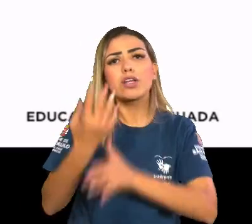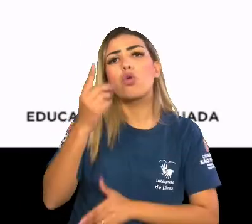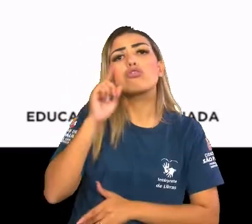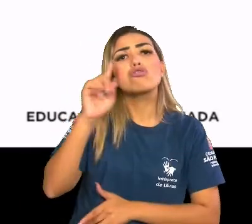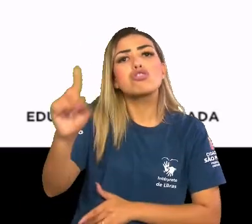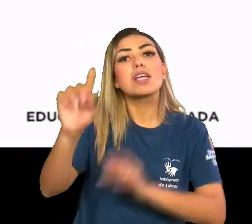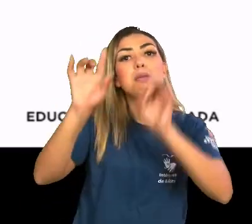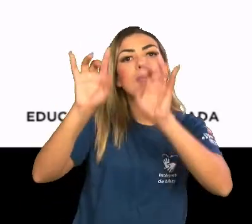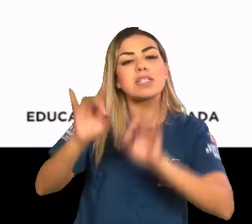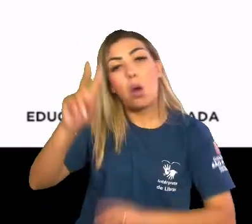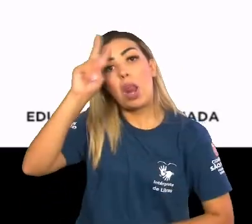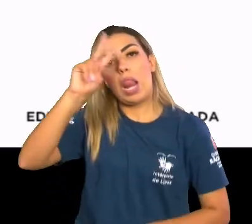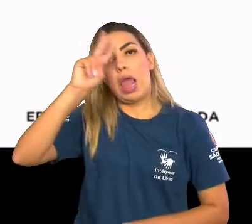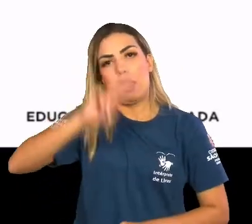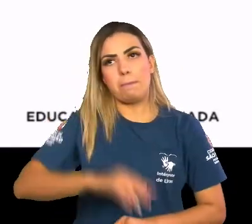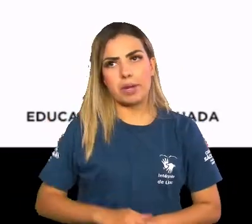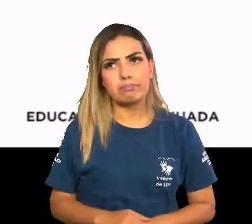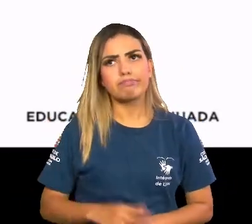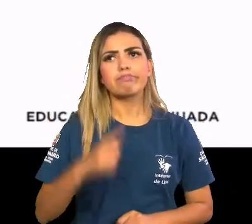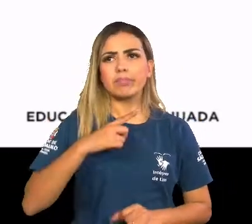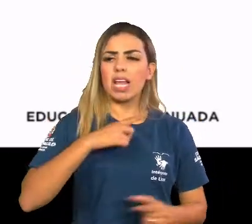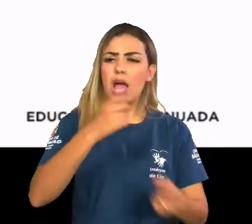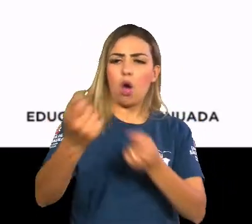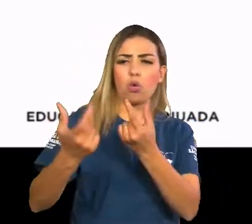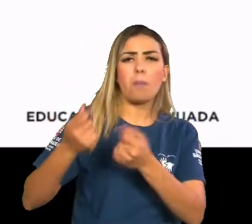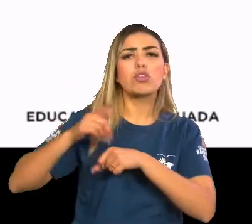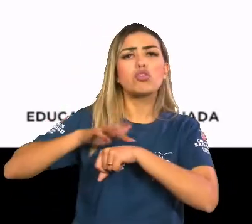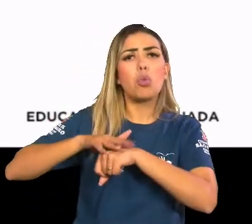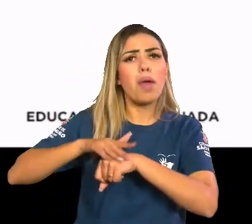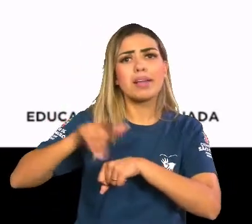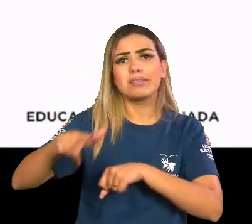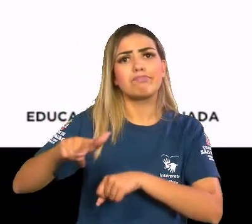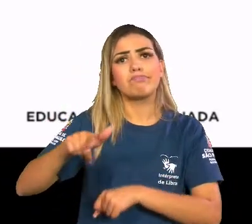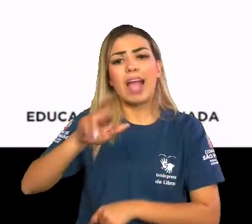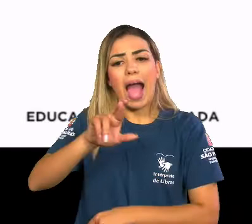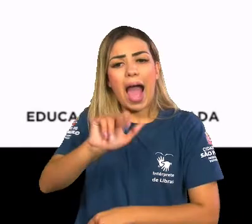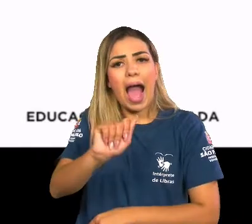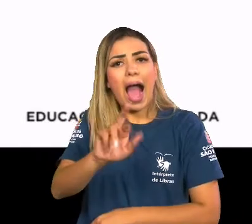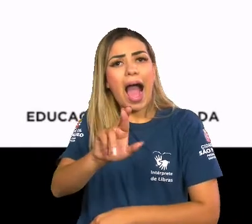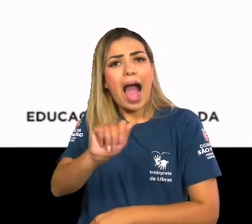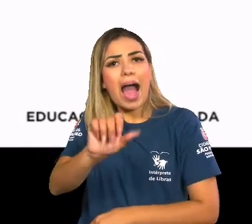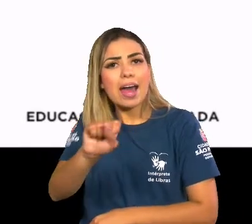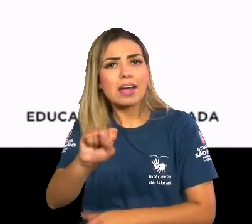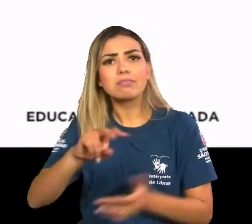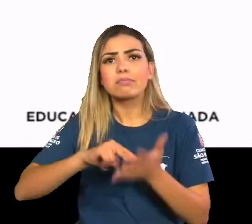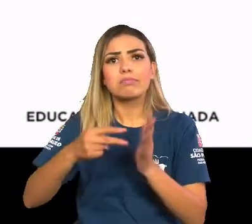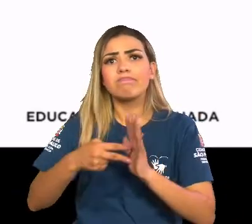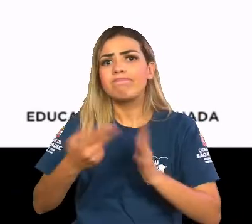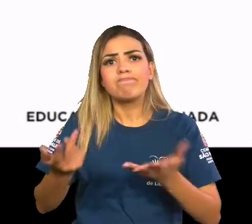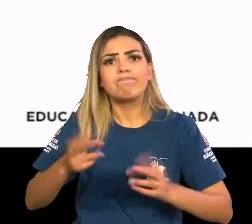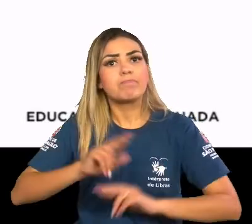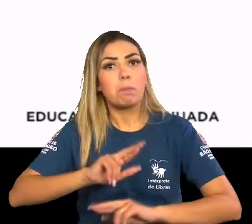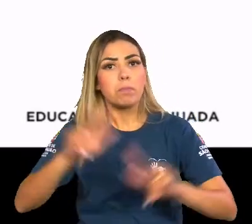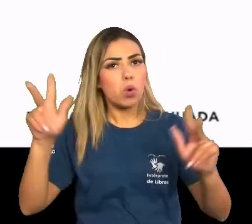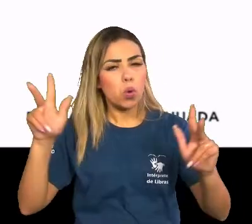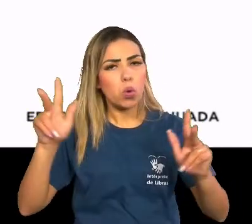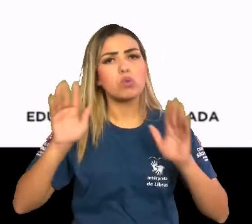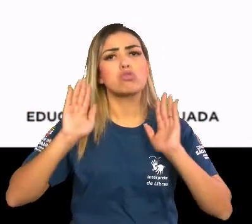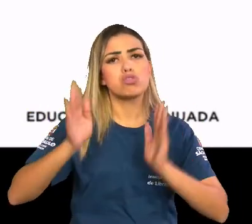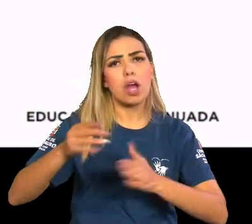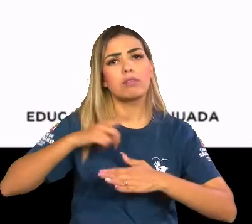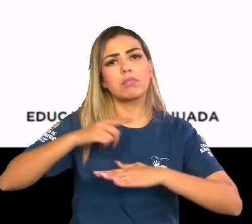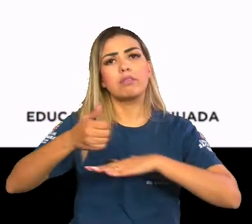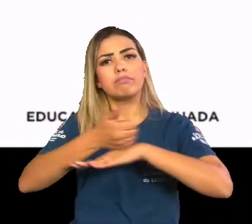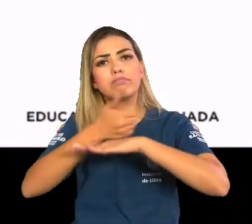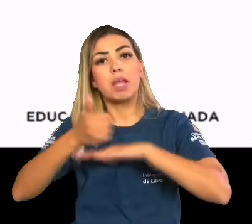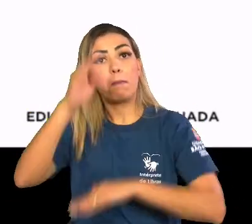outras. Algumas patologias raras foram aprofundadas em semanas temáticas, com a presença de especialistas brasileiros